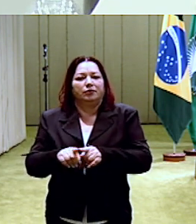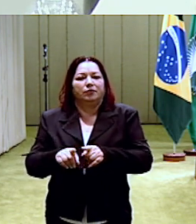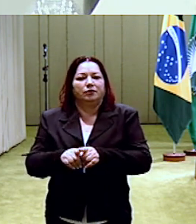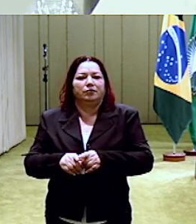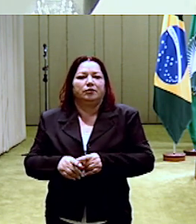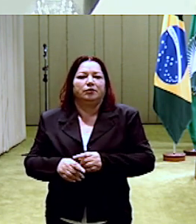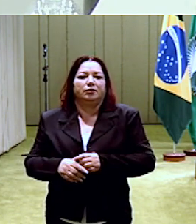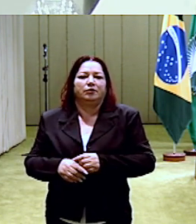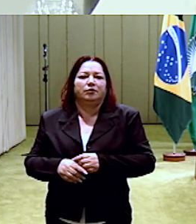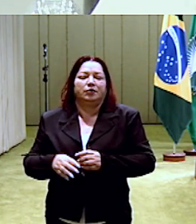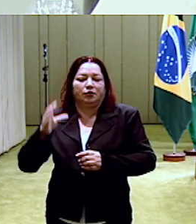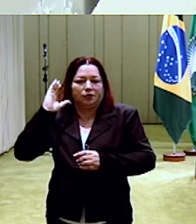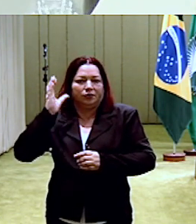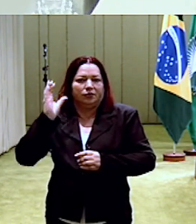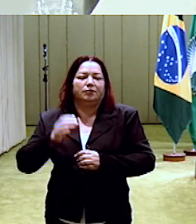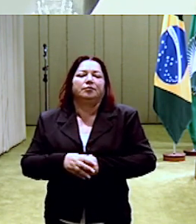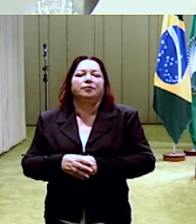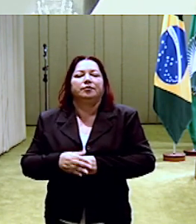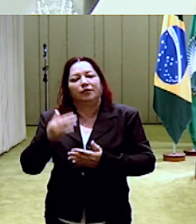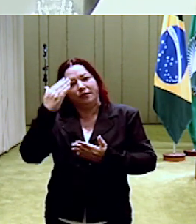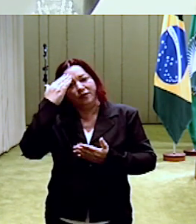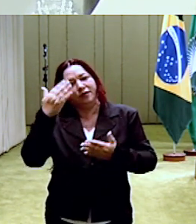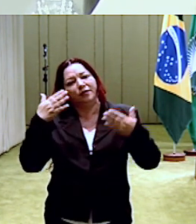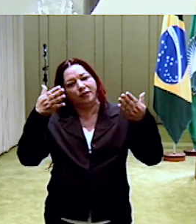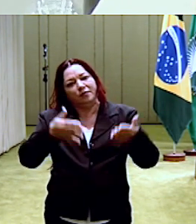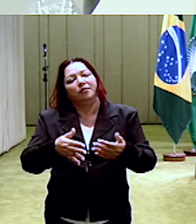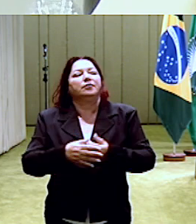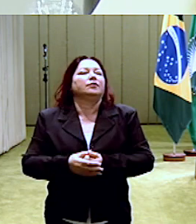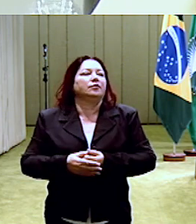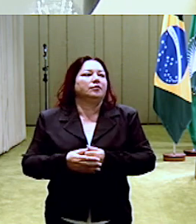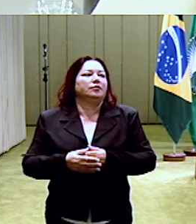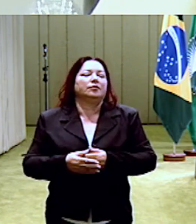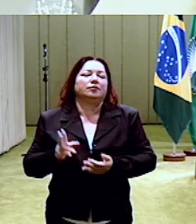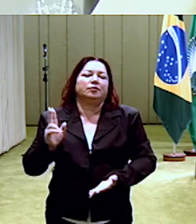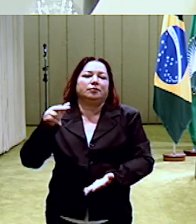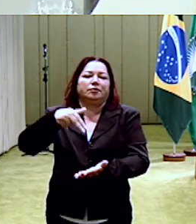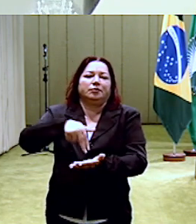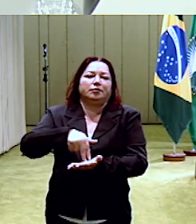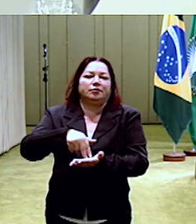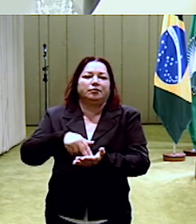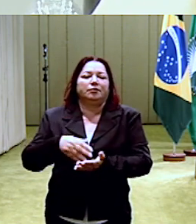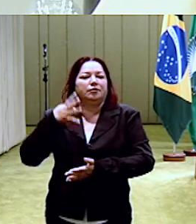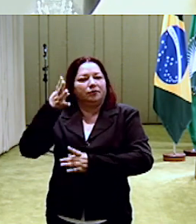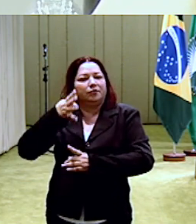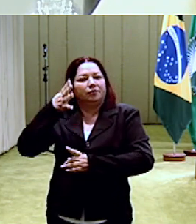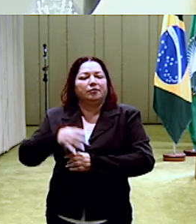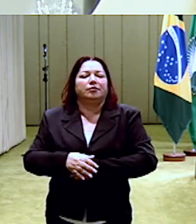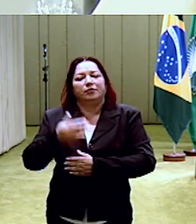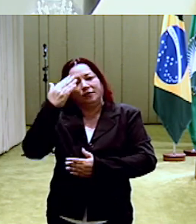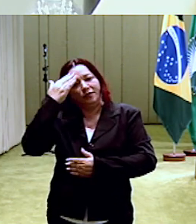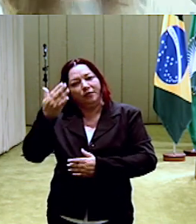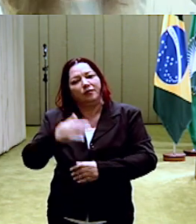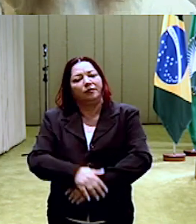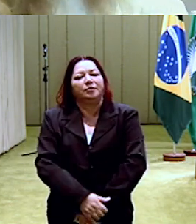Negras da Câmara dos Deputados. Eu agradeço a sua presença, ter tomado o tempo de poder vir aqui e abro para a sua apresentação. Muito obrigado.